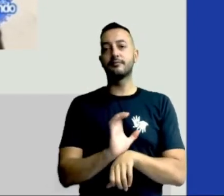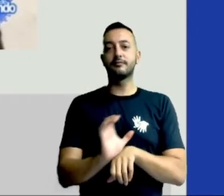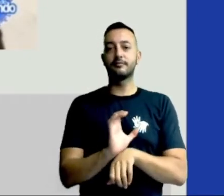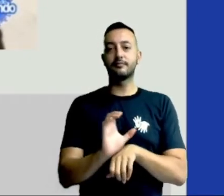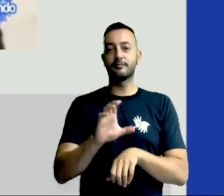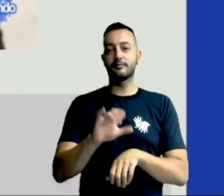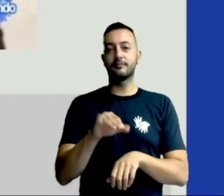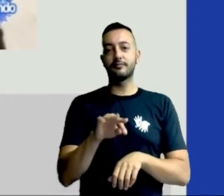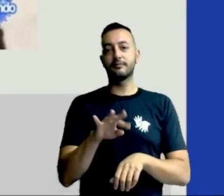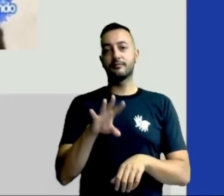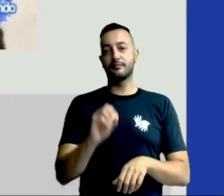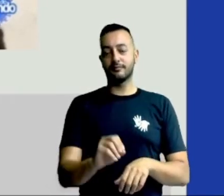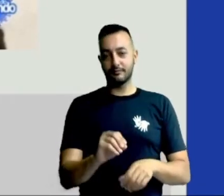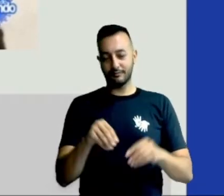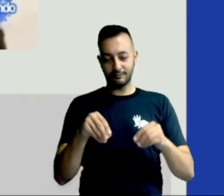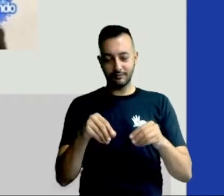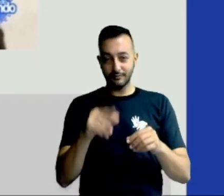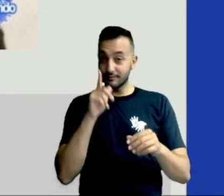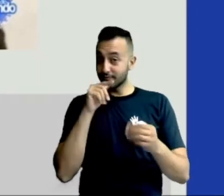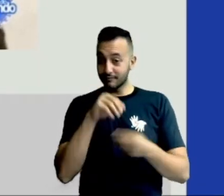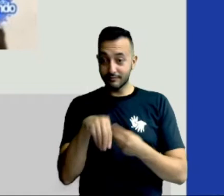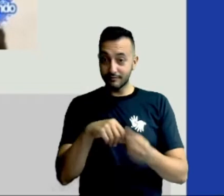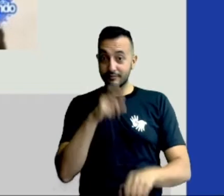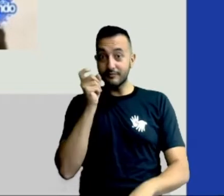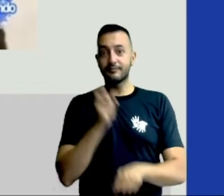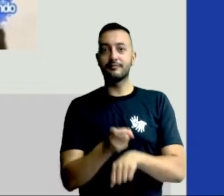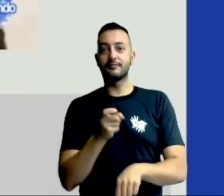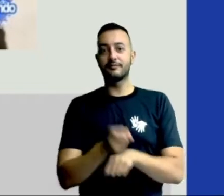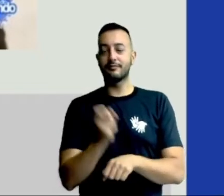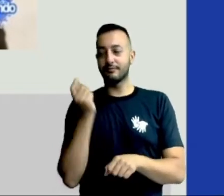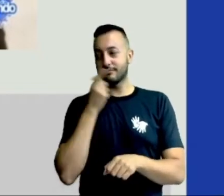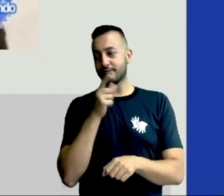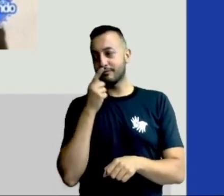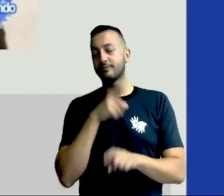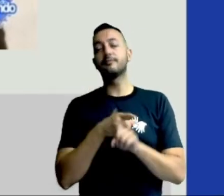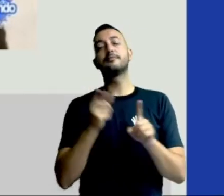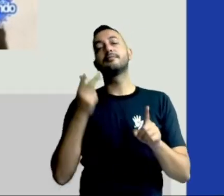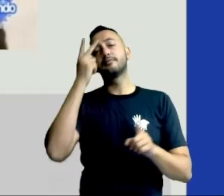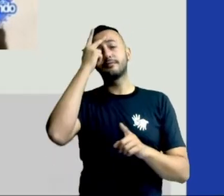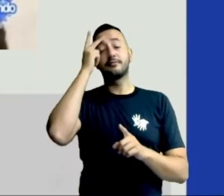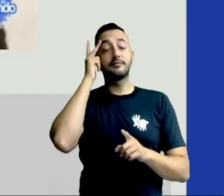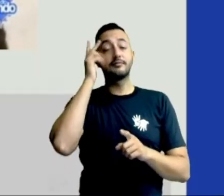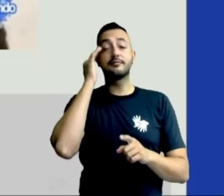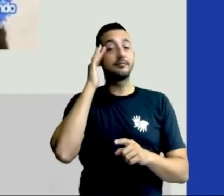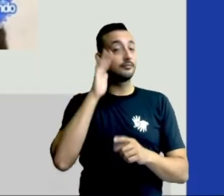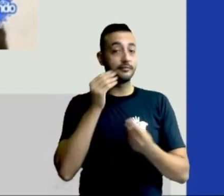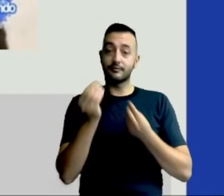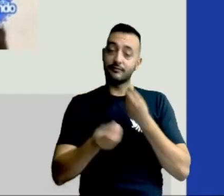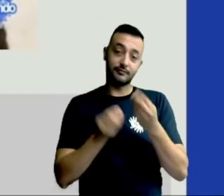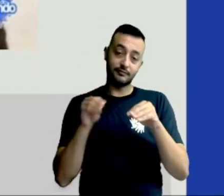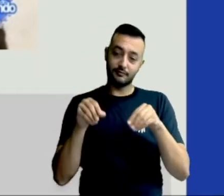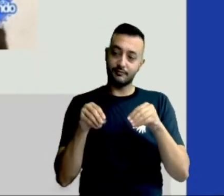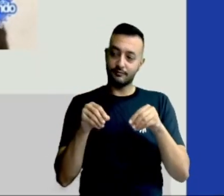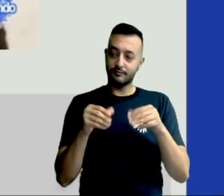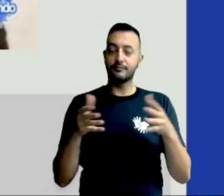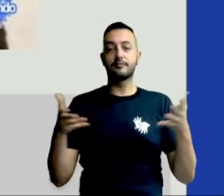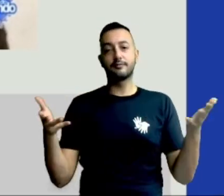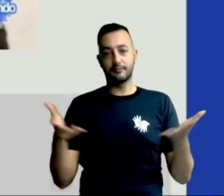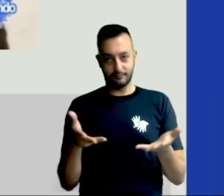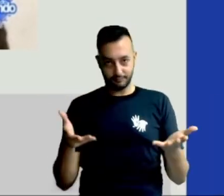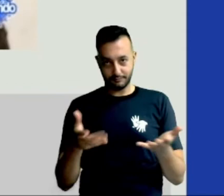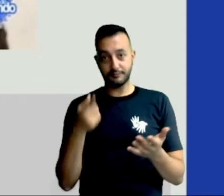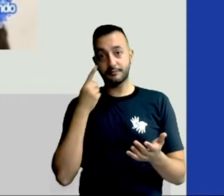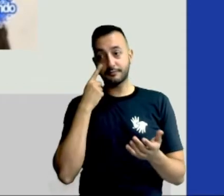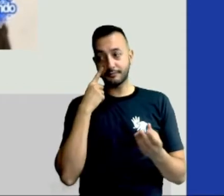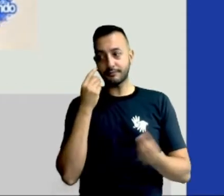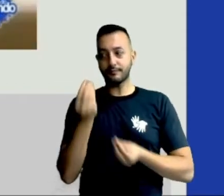pozinho mágico cinza que quando a gente mistura com água, ele vira pedra. Mas pouquíssimas pessoas sabem de onde vem esse pó. Então hoje a gente